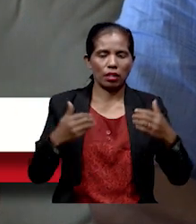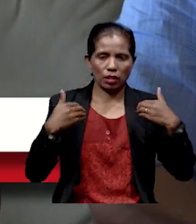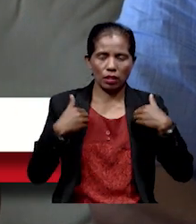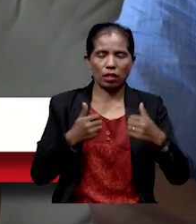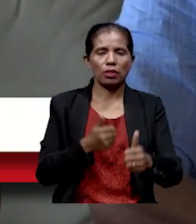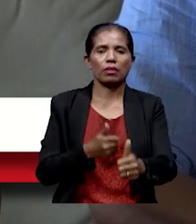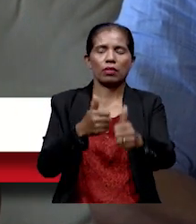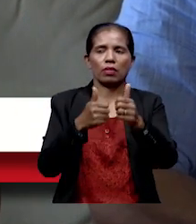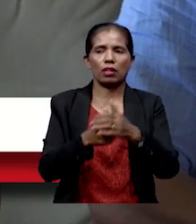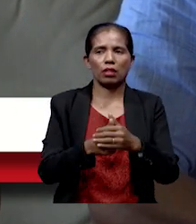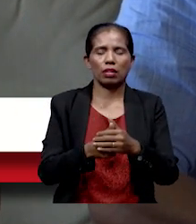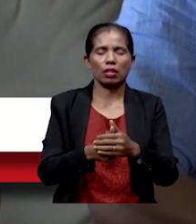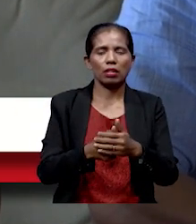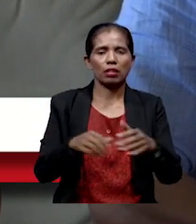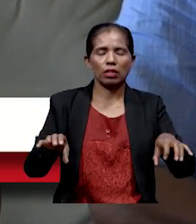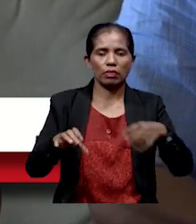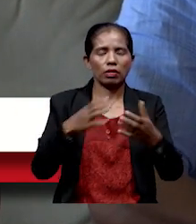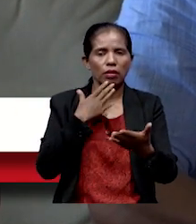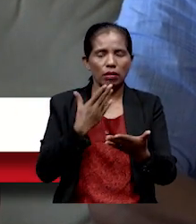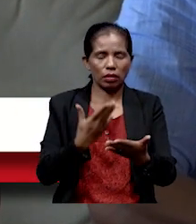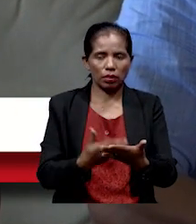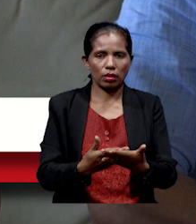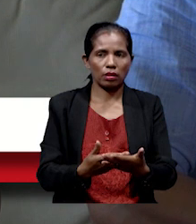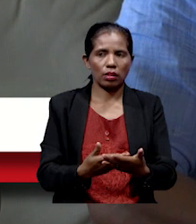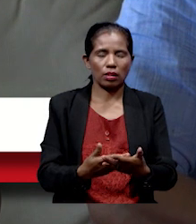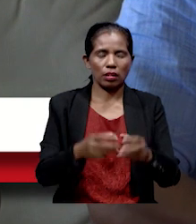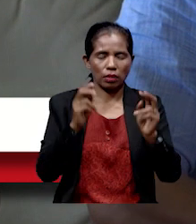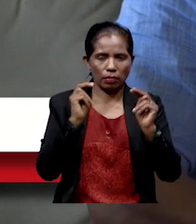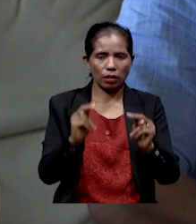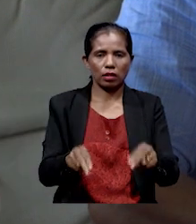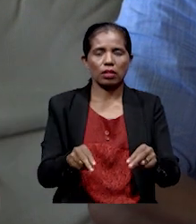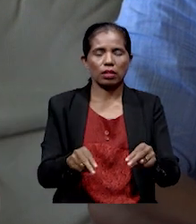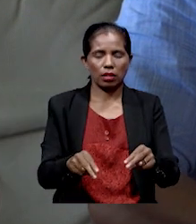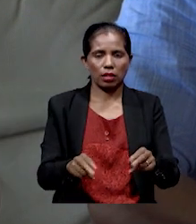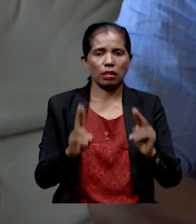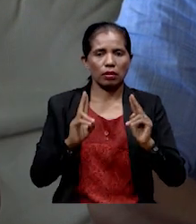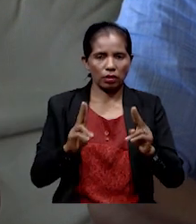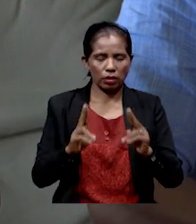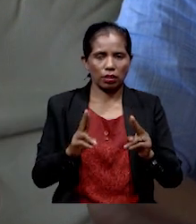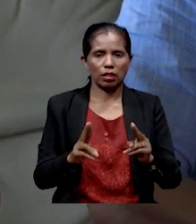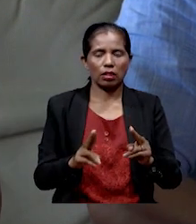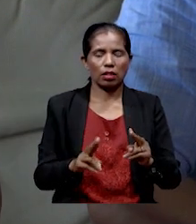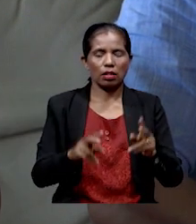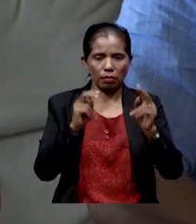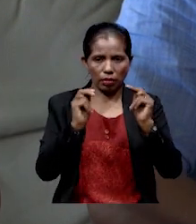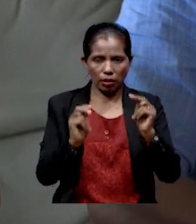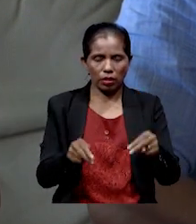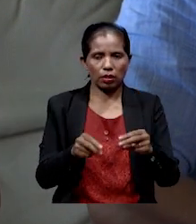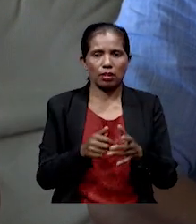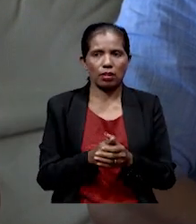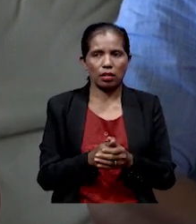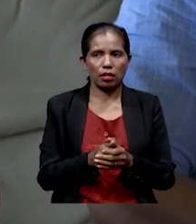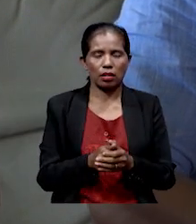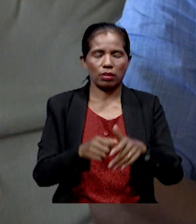tuir qualidade ou razões nebe mac necessita nebe urgente nebe precisa duni